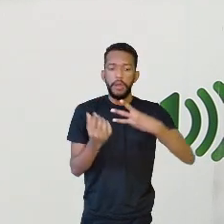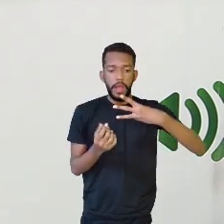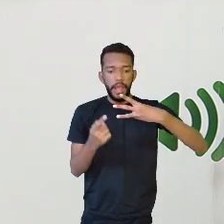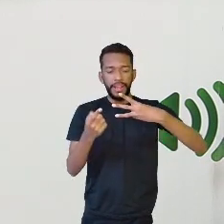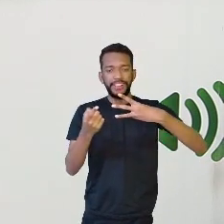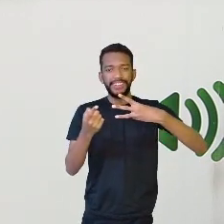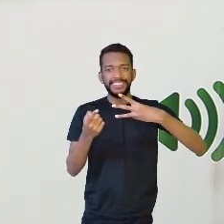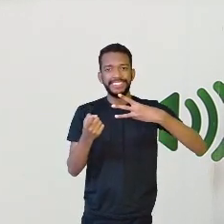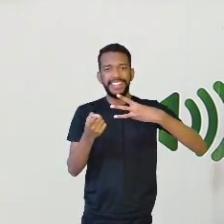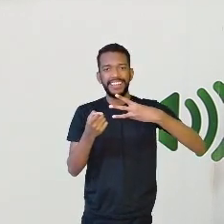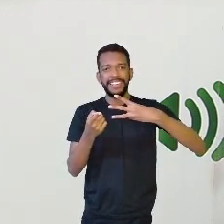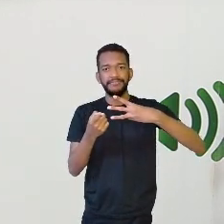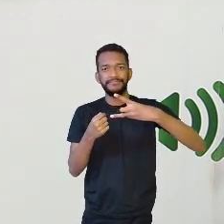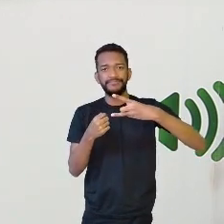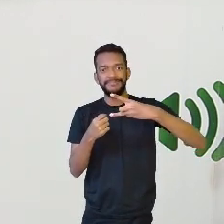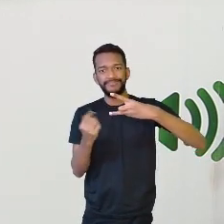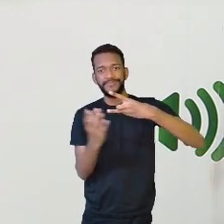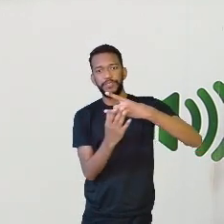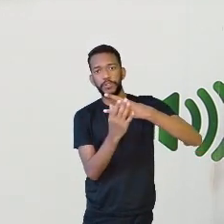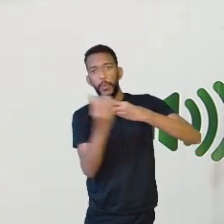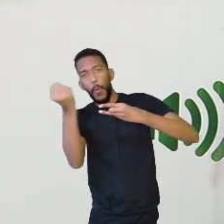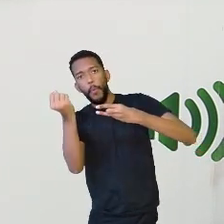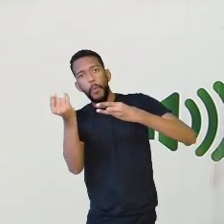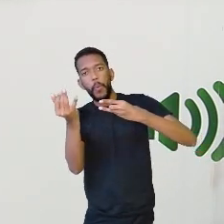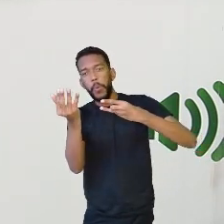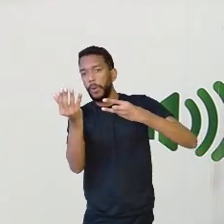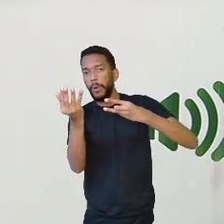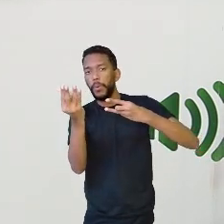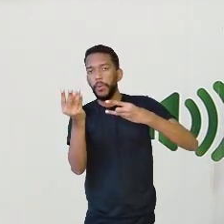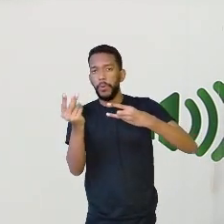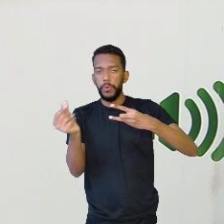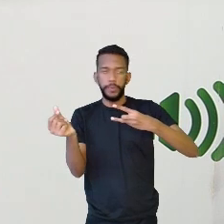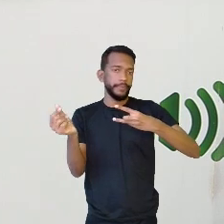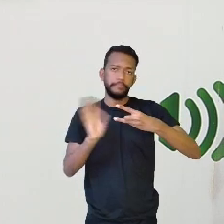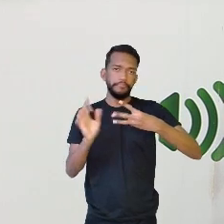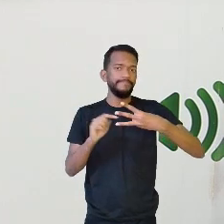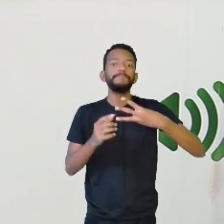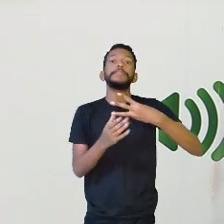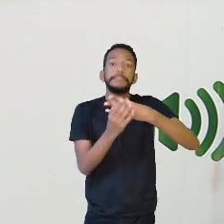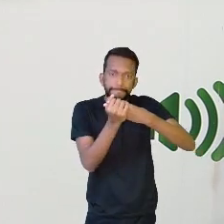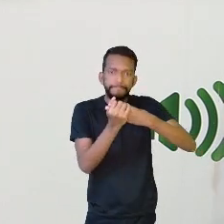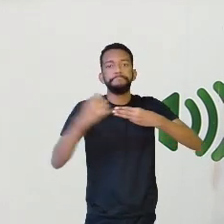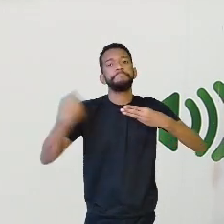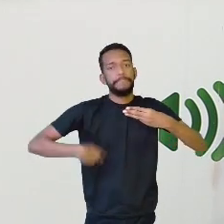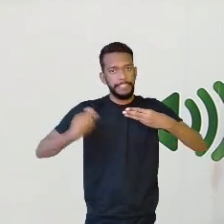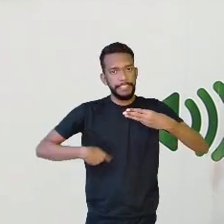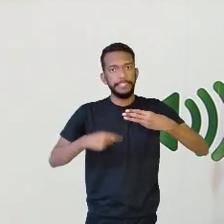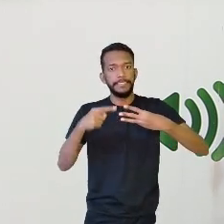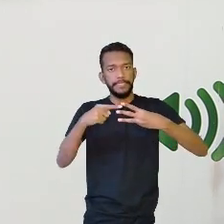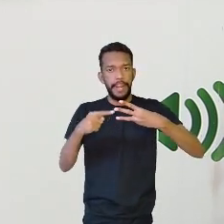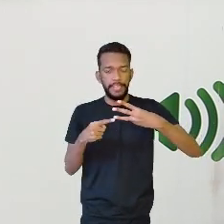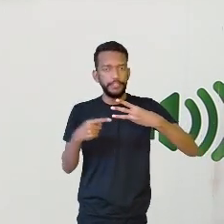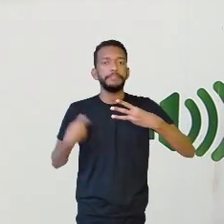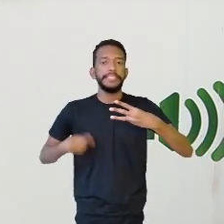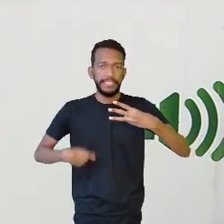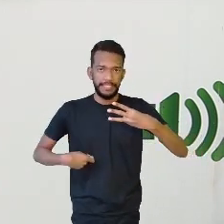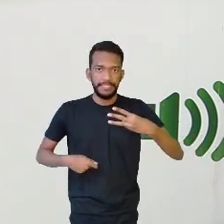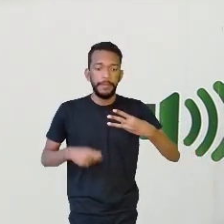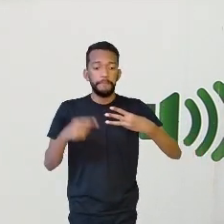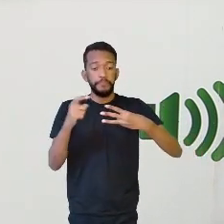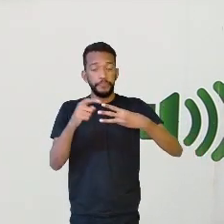precisa desses 3 elementos para que a gente tenha essa reação, para que a gente tenha a combustão.